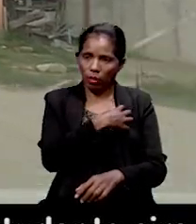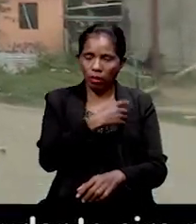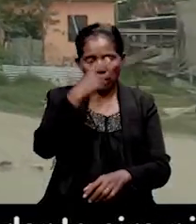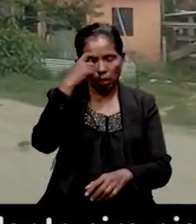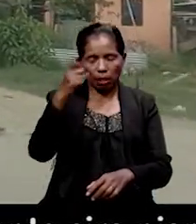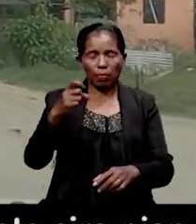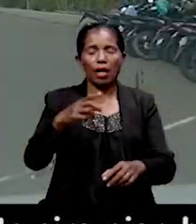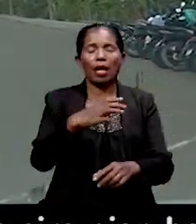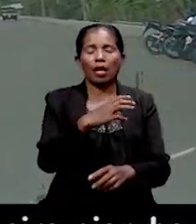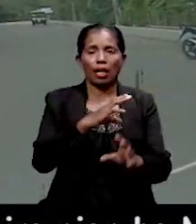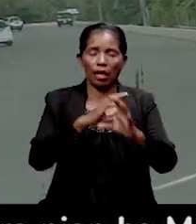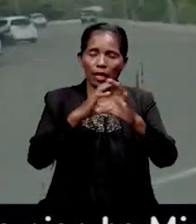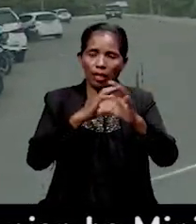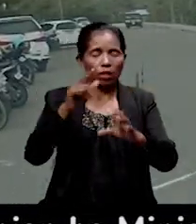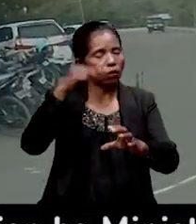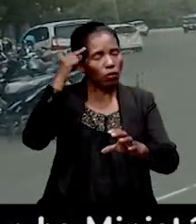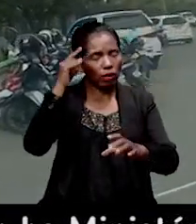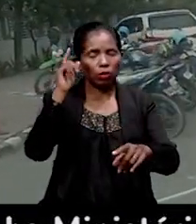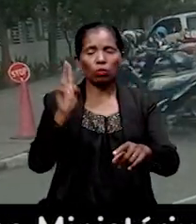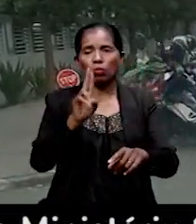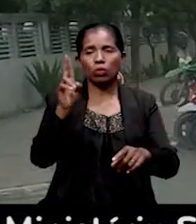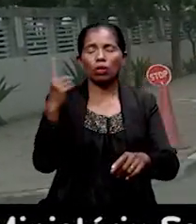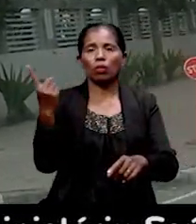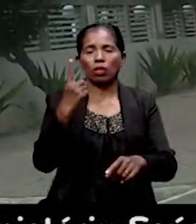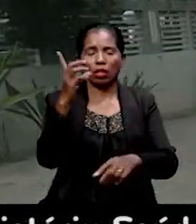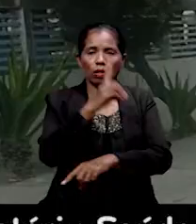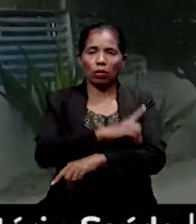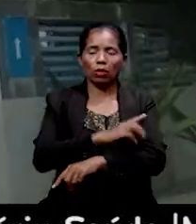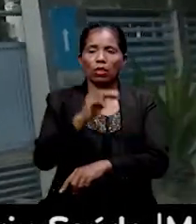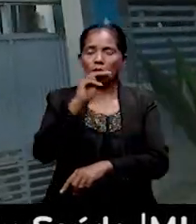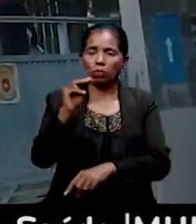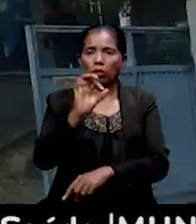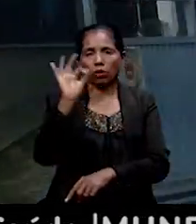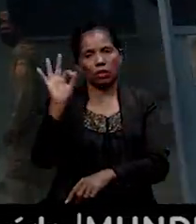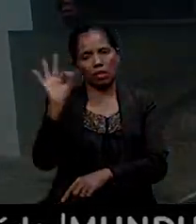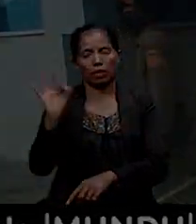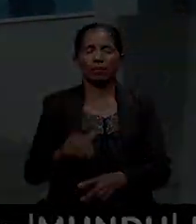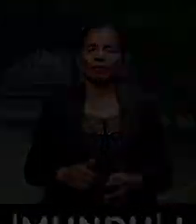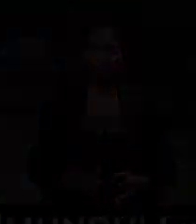sirkula hahui iha lorong siguna to sesta deit. Napoleon Xavier, Justiniano Nano, GMN.